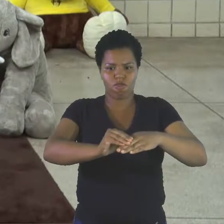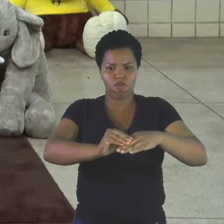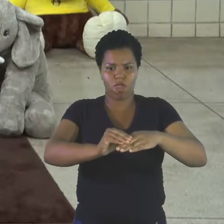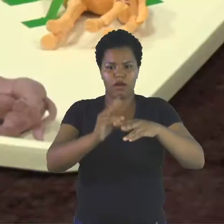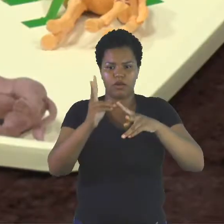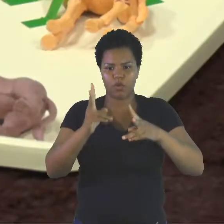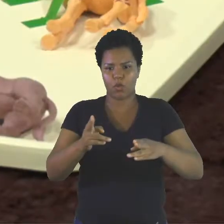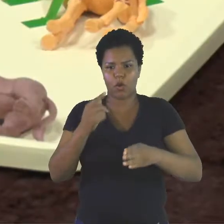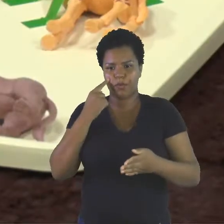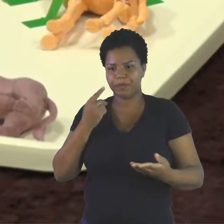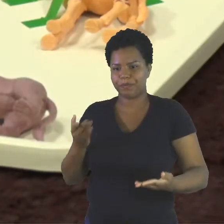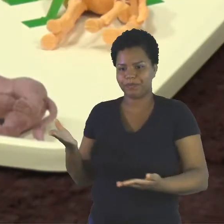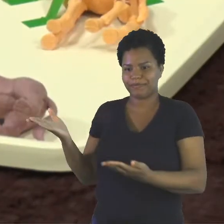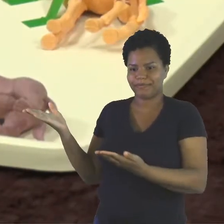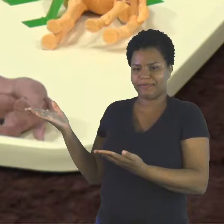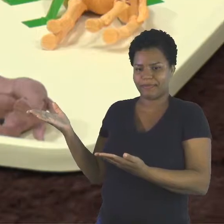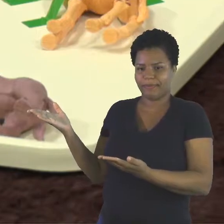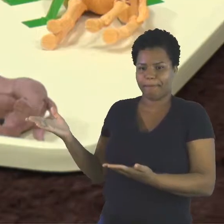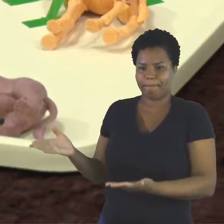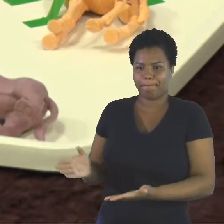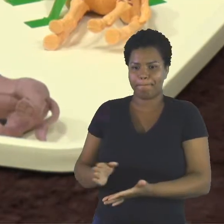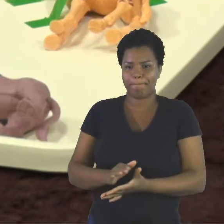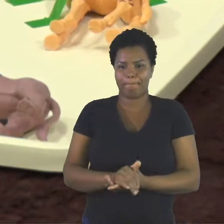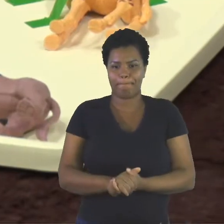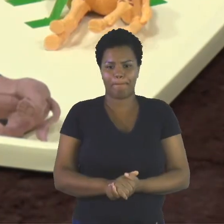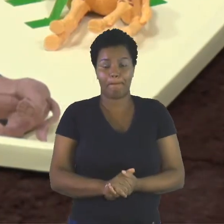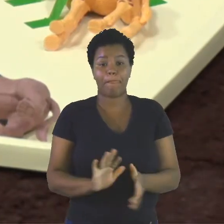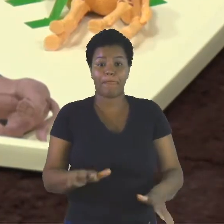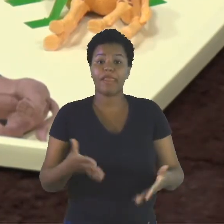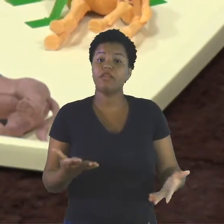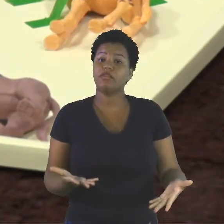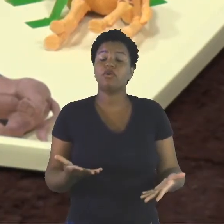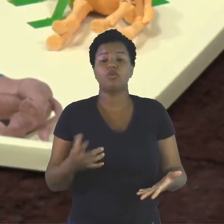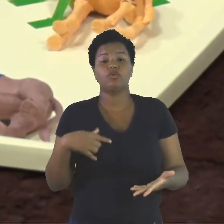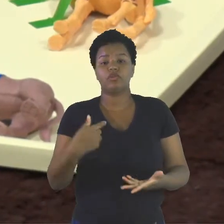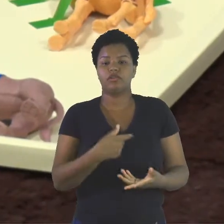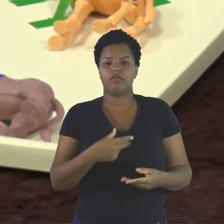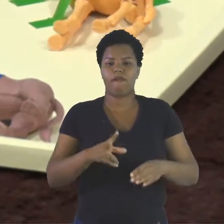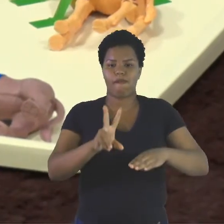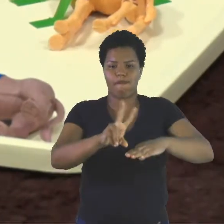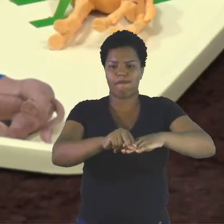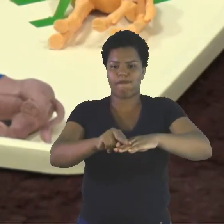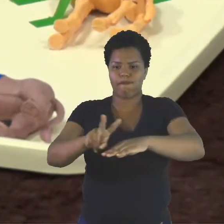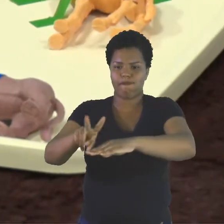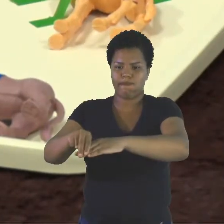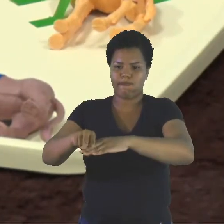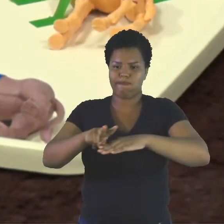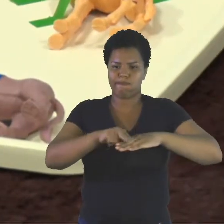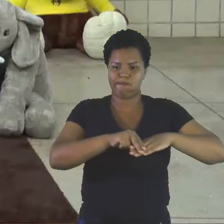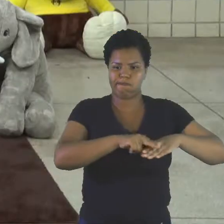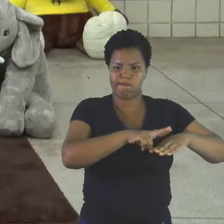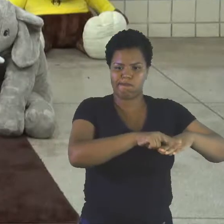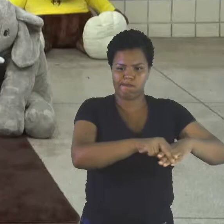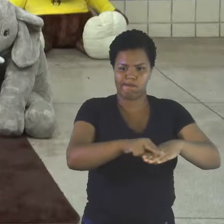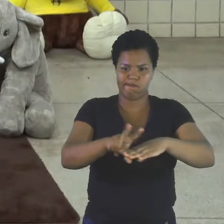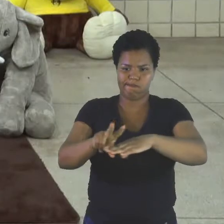ó Tá certo então vamos prender todas as miniaturas de animais